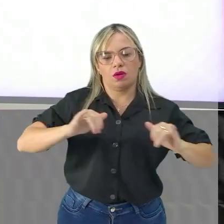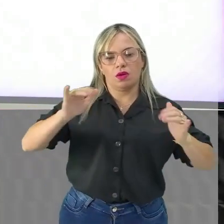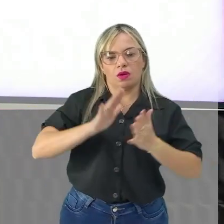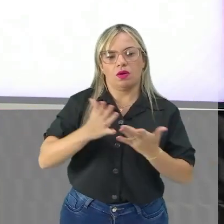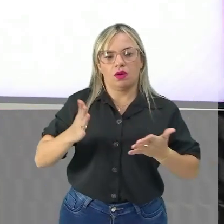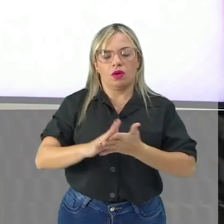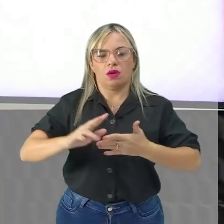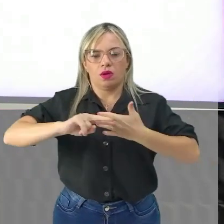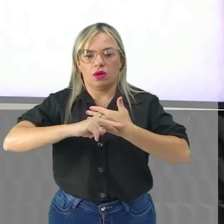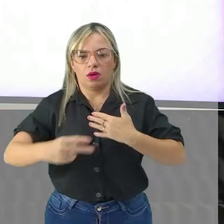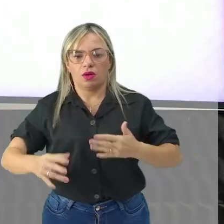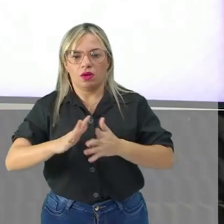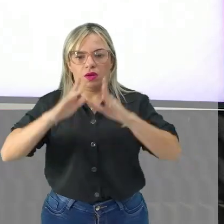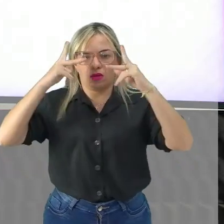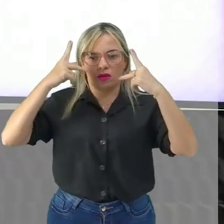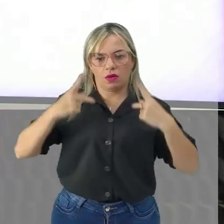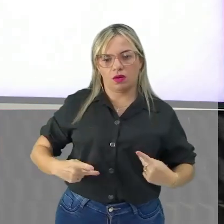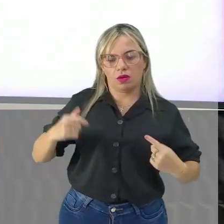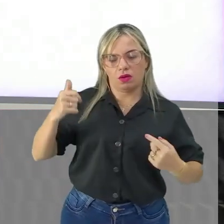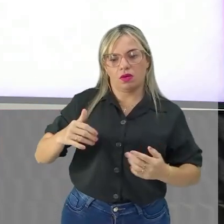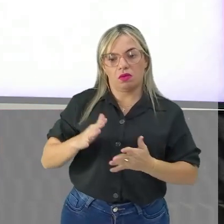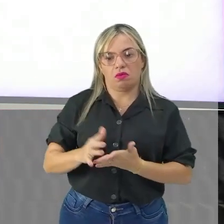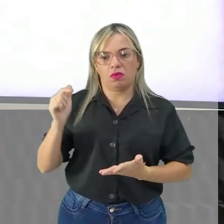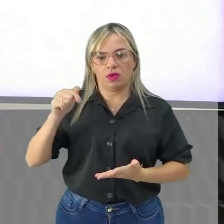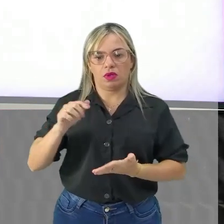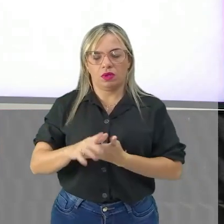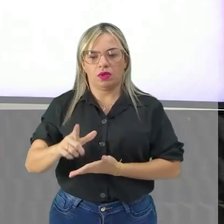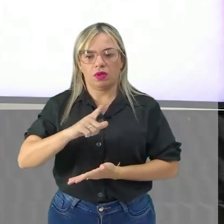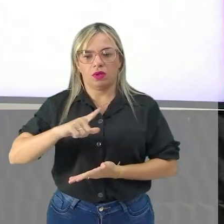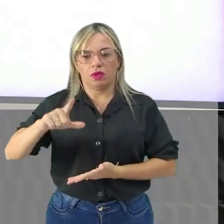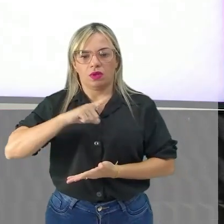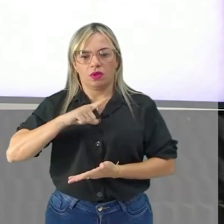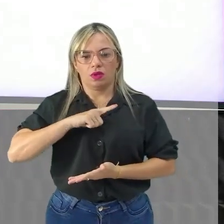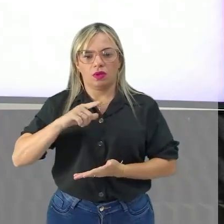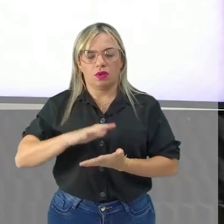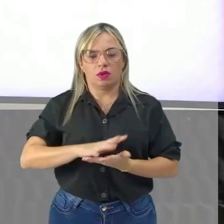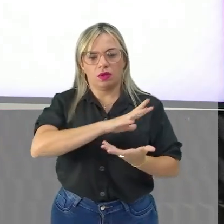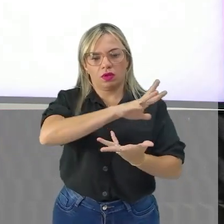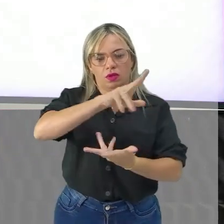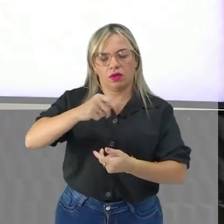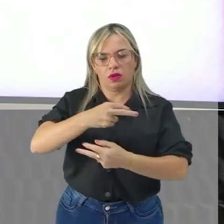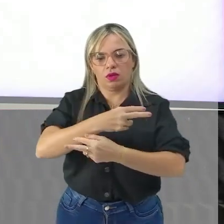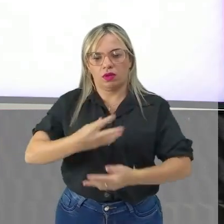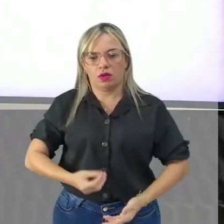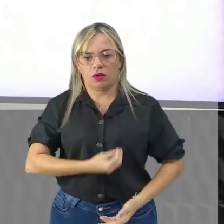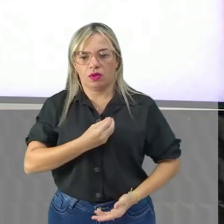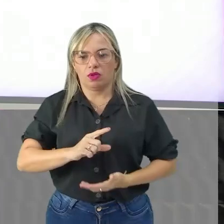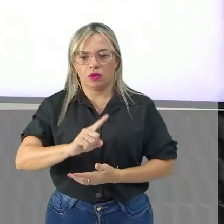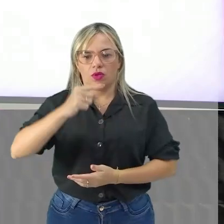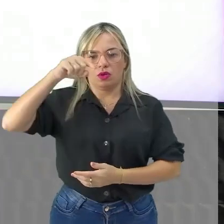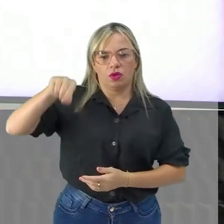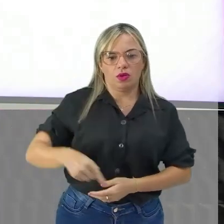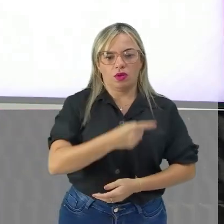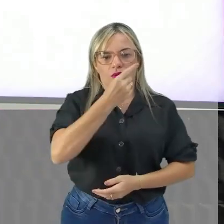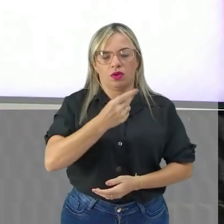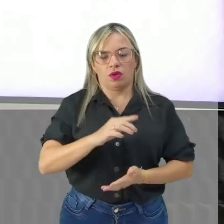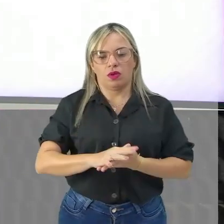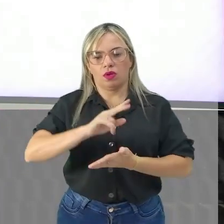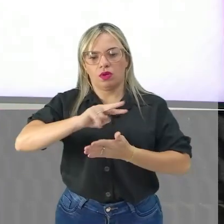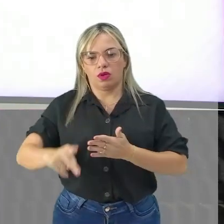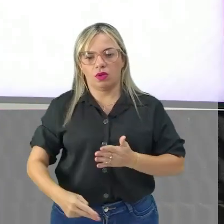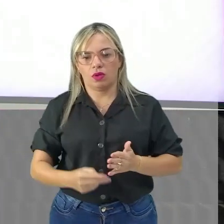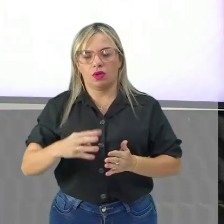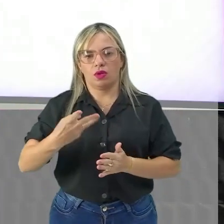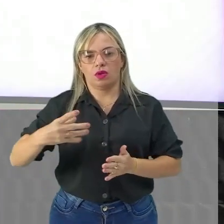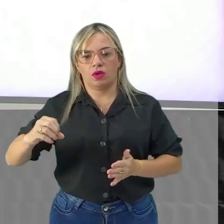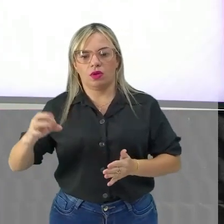por humanos ameaçam a existência de cerca de 1 bilhão de espécies, incluindo 40%